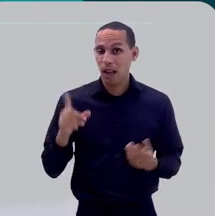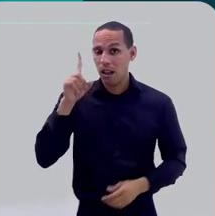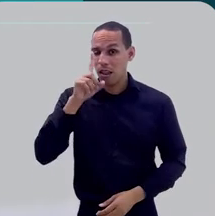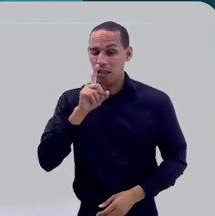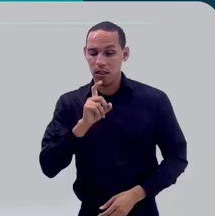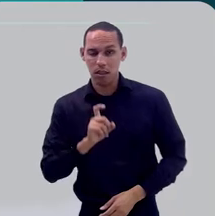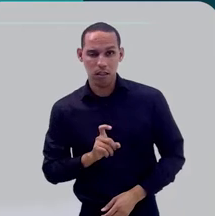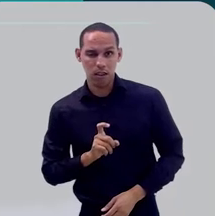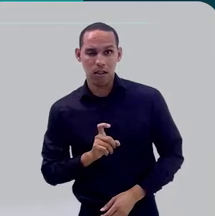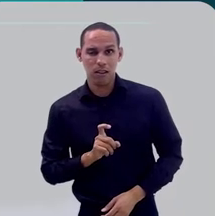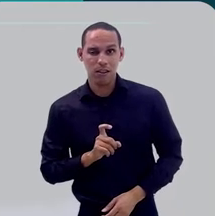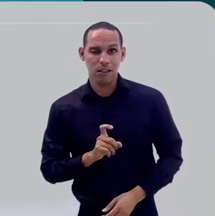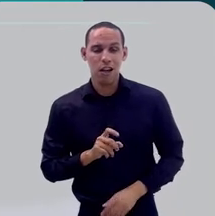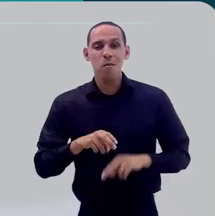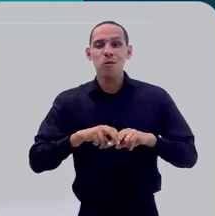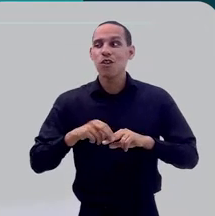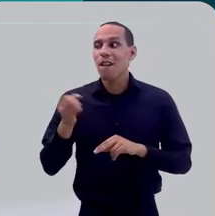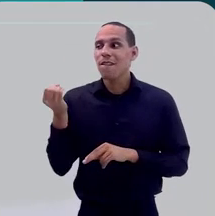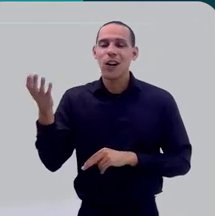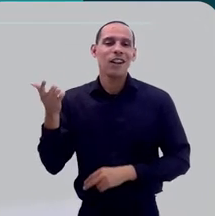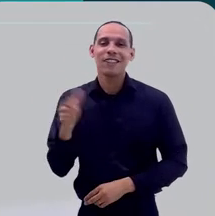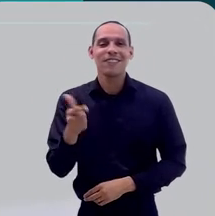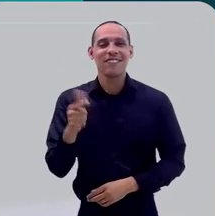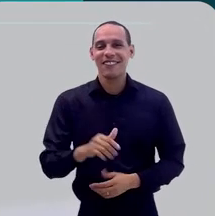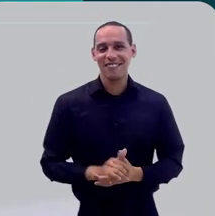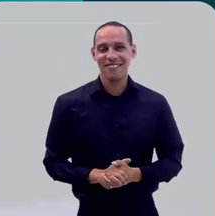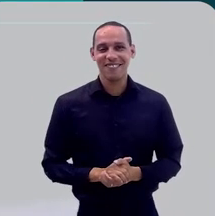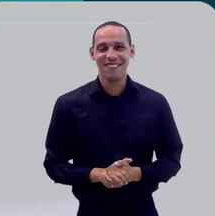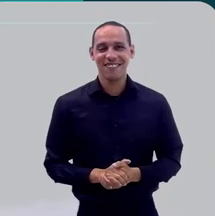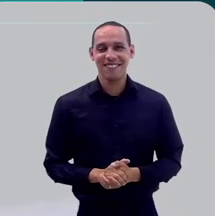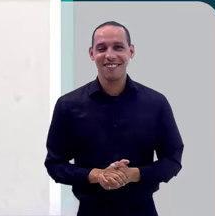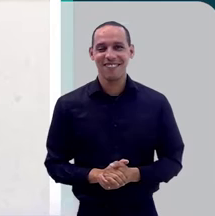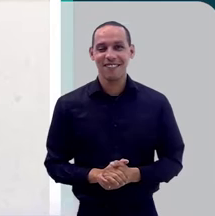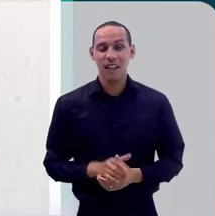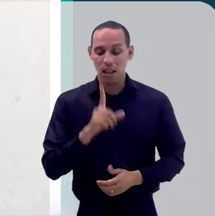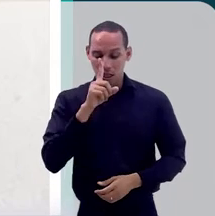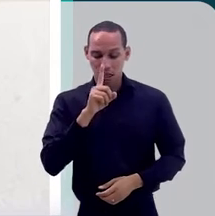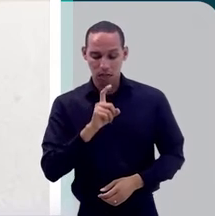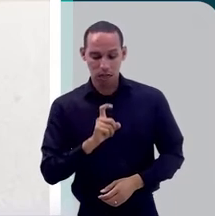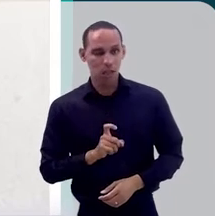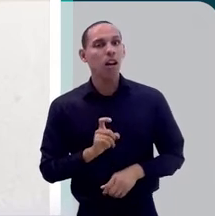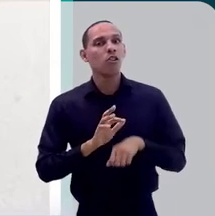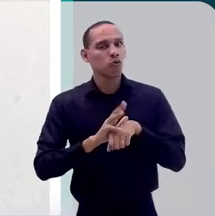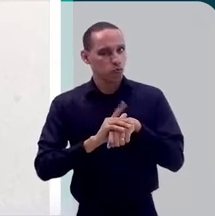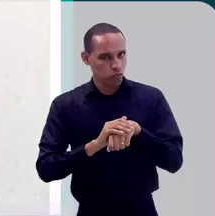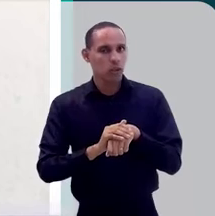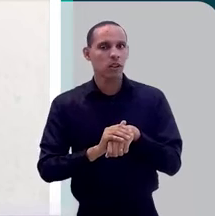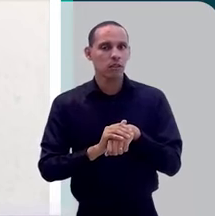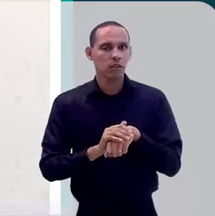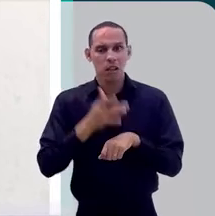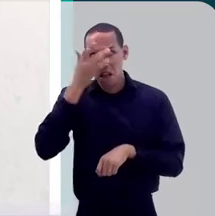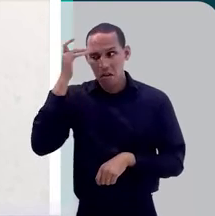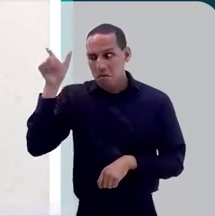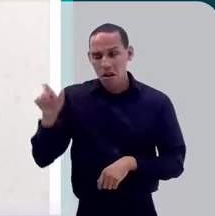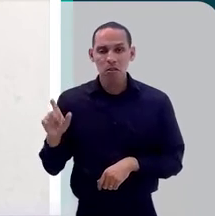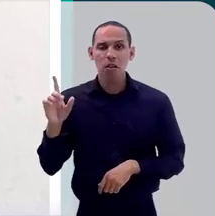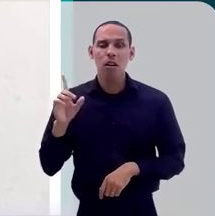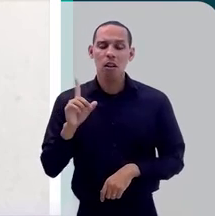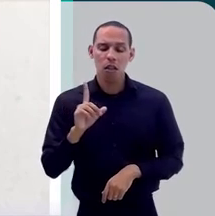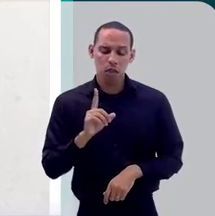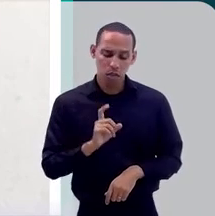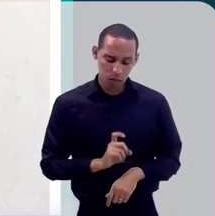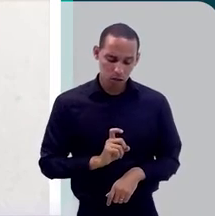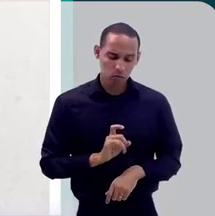Na depressão, você não tem causa externa em geral. A depressão é uma doença. Então, a pessoa